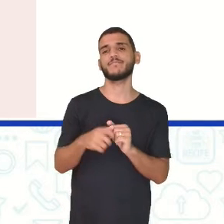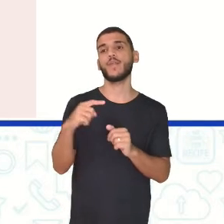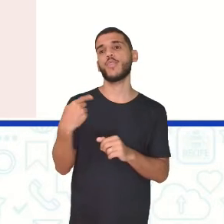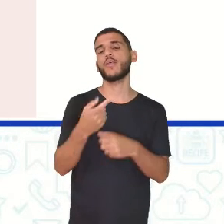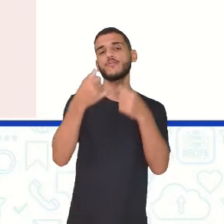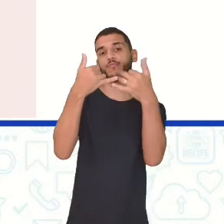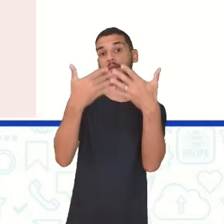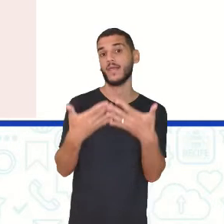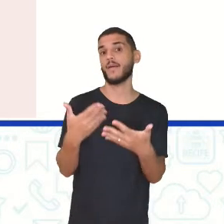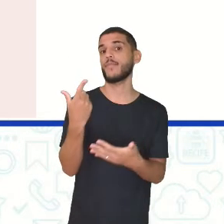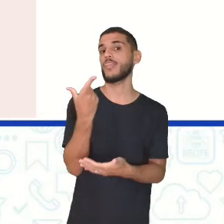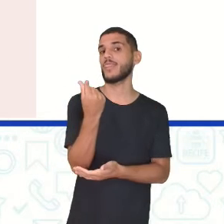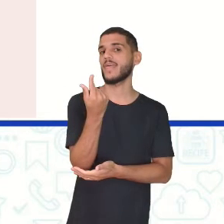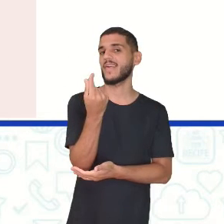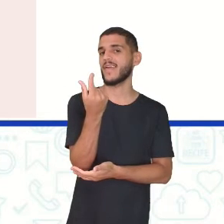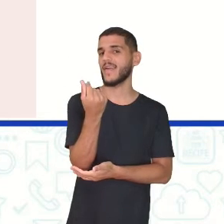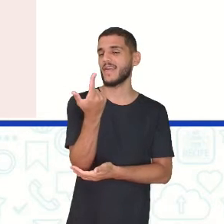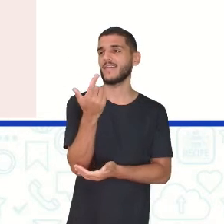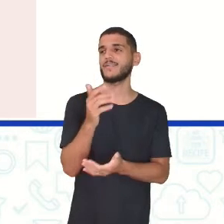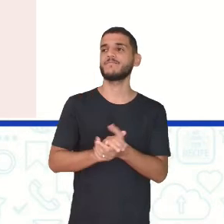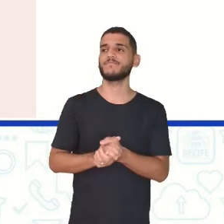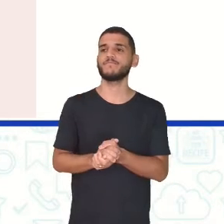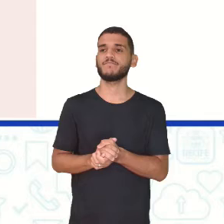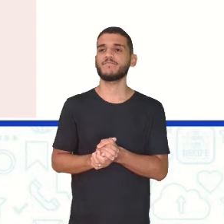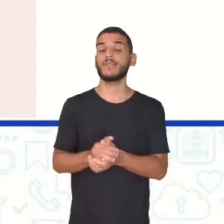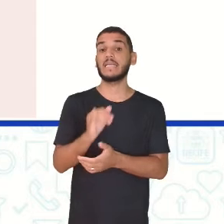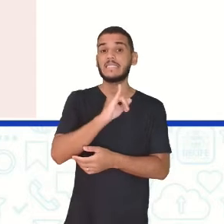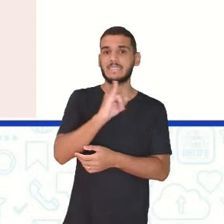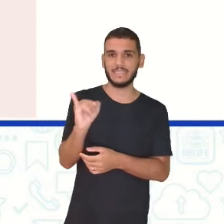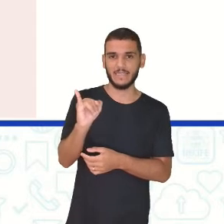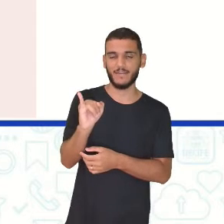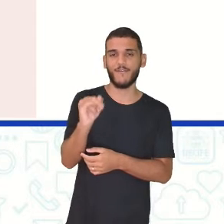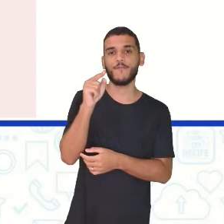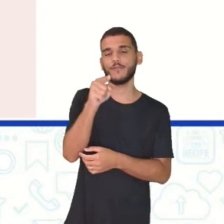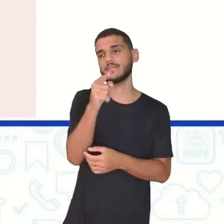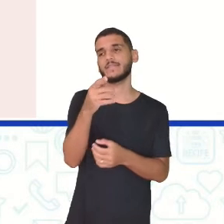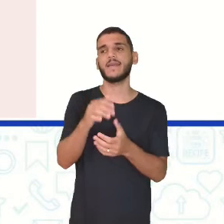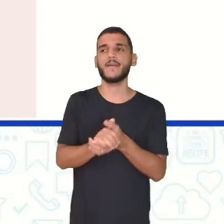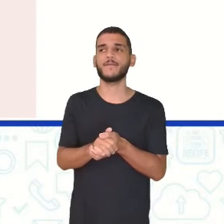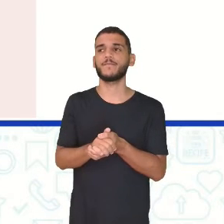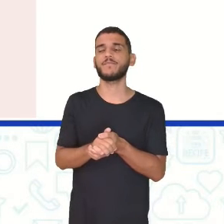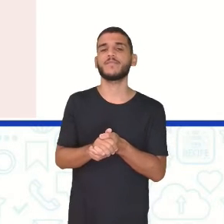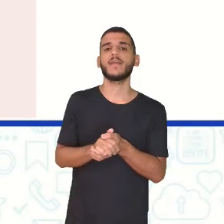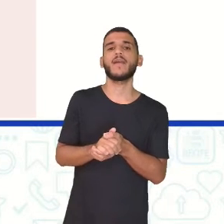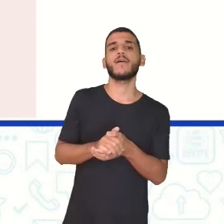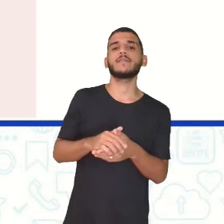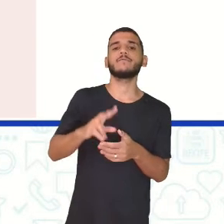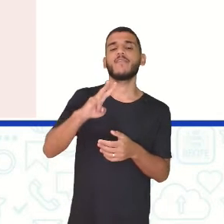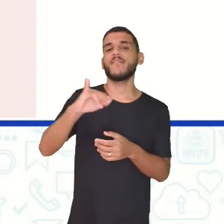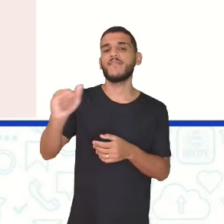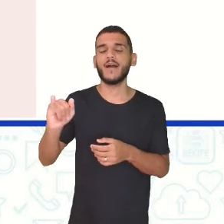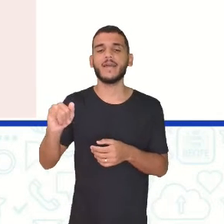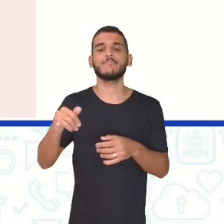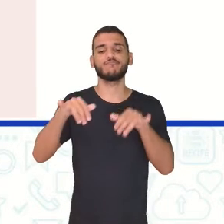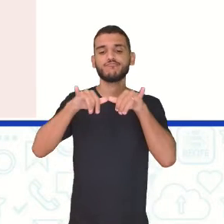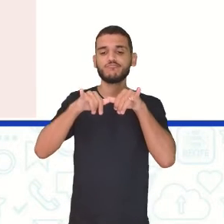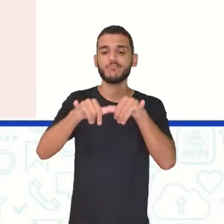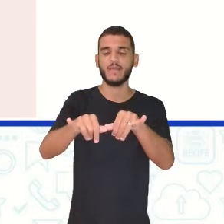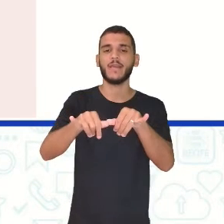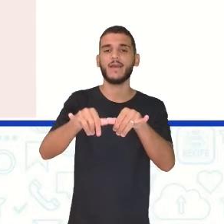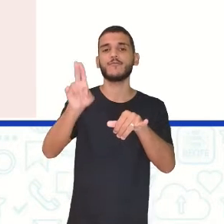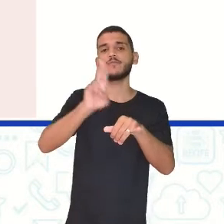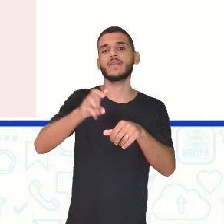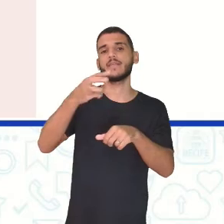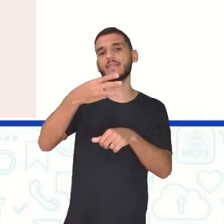de dinheiro, né? Certo? Então, se você fosse com R$ 30 para o mercado...